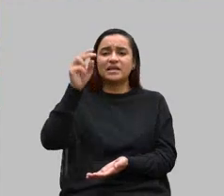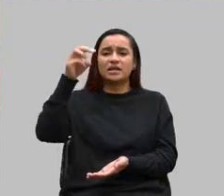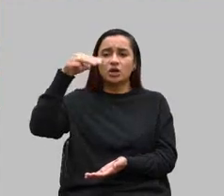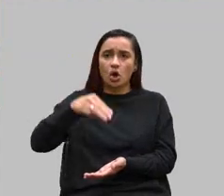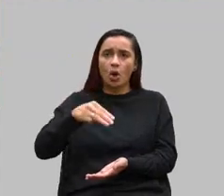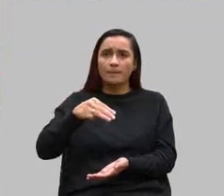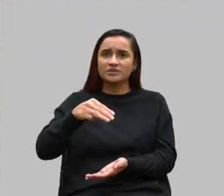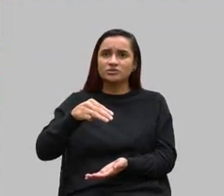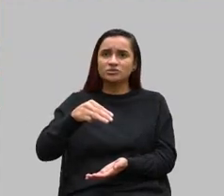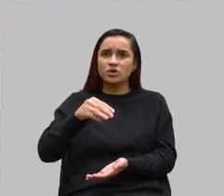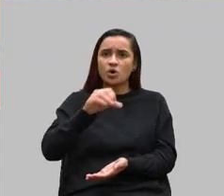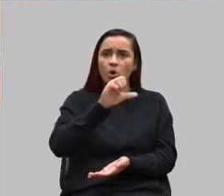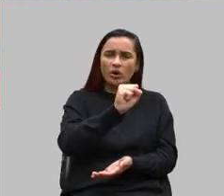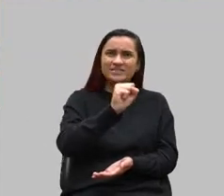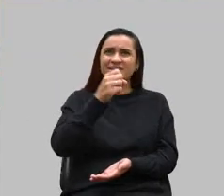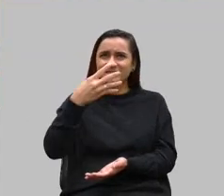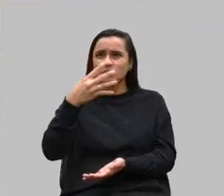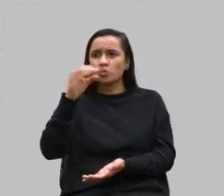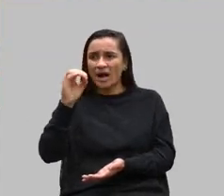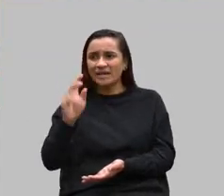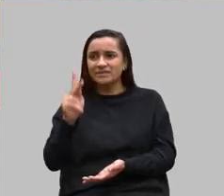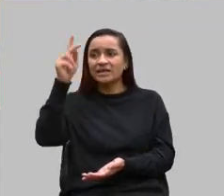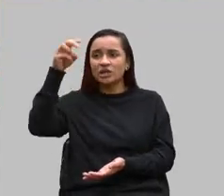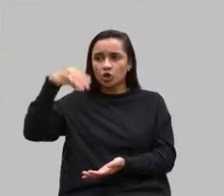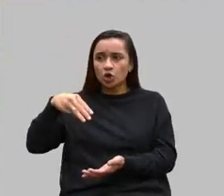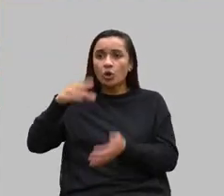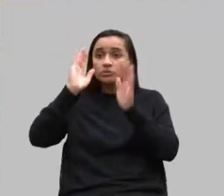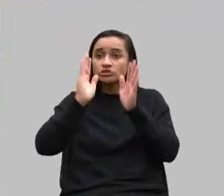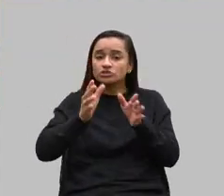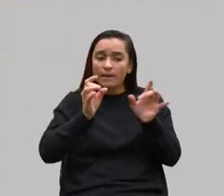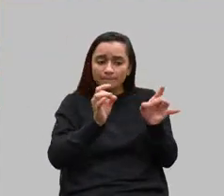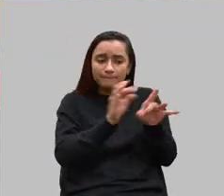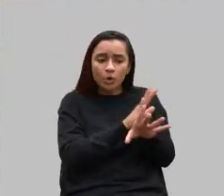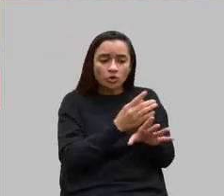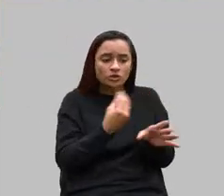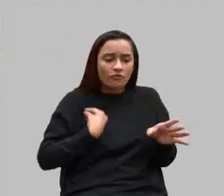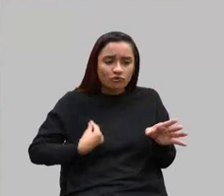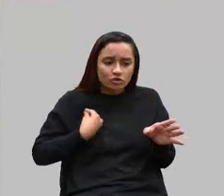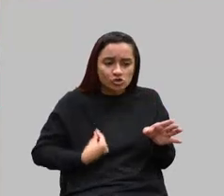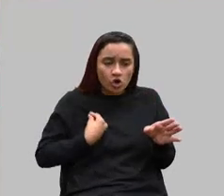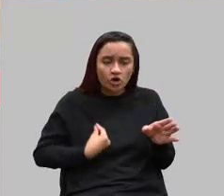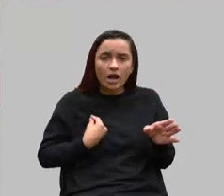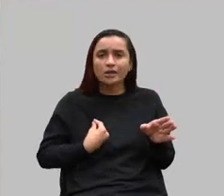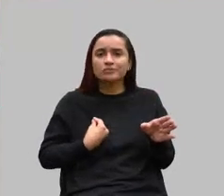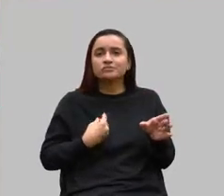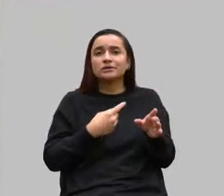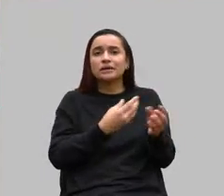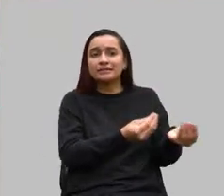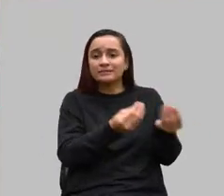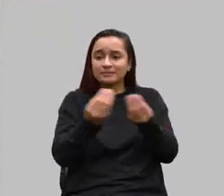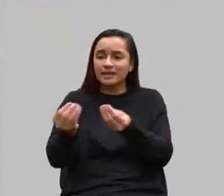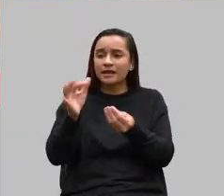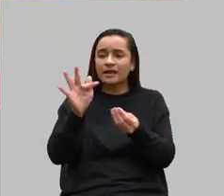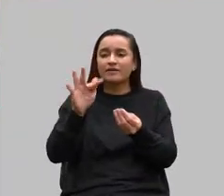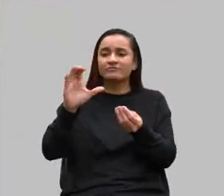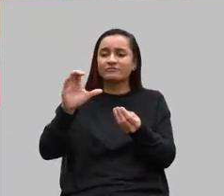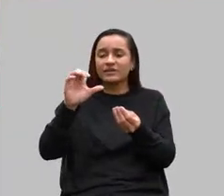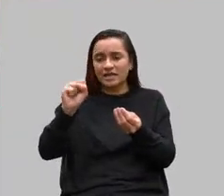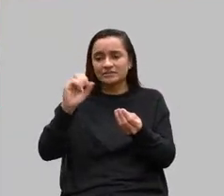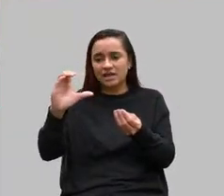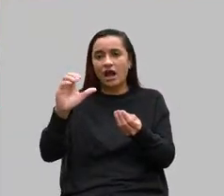840 km de linhas prontas que estavam funcionando que foram entregues a FCA que estão sendo